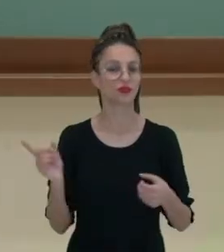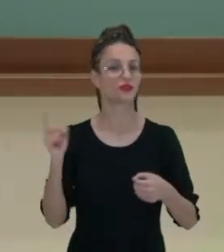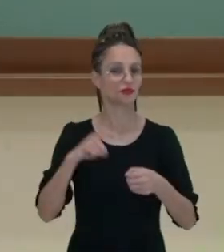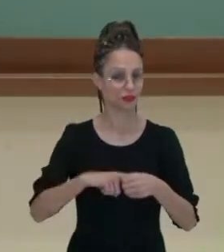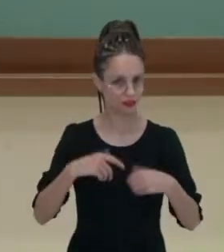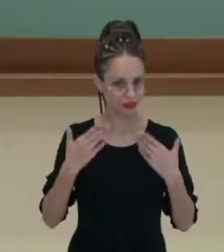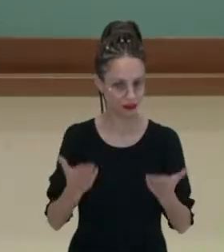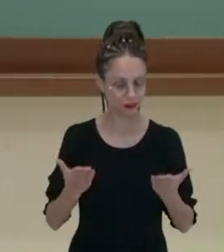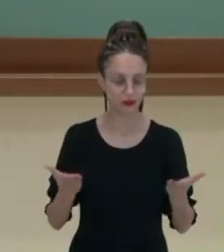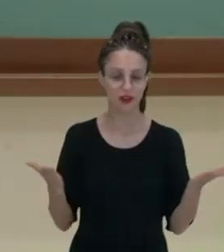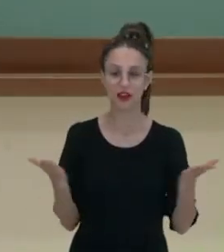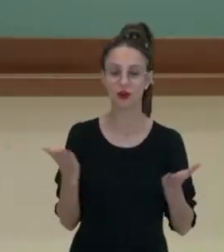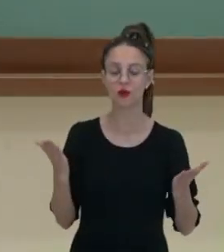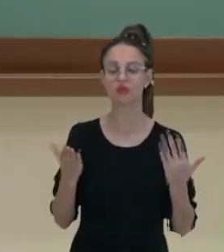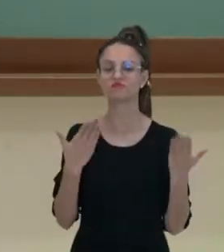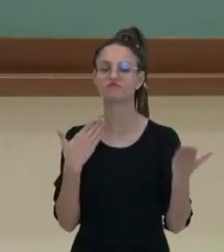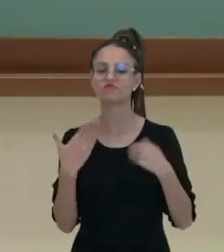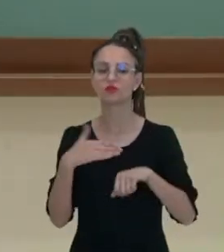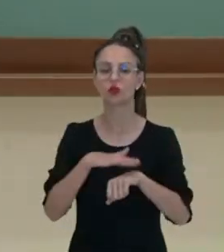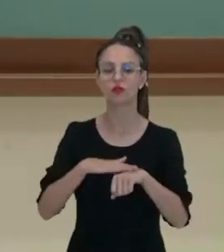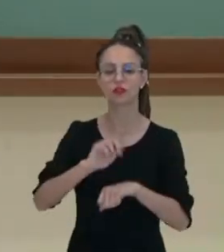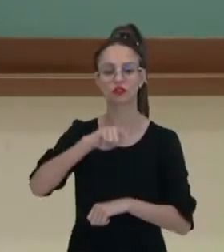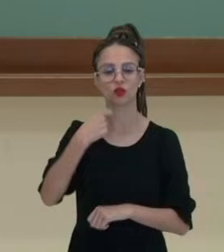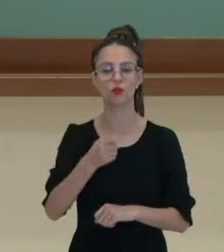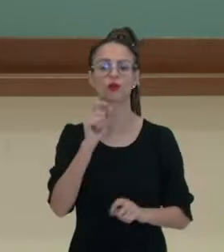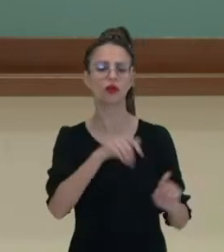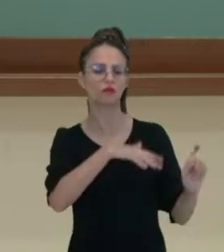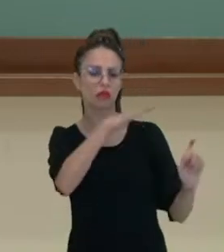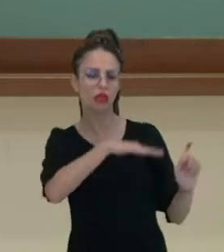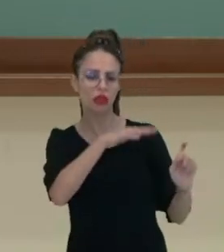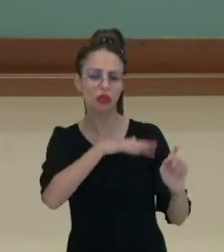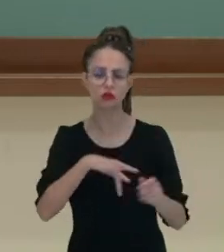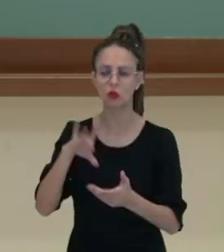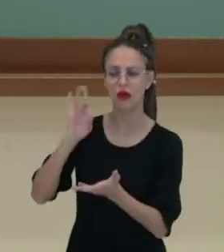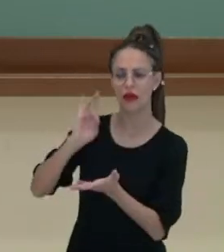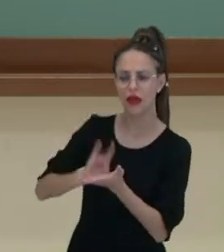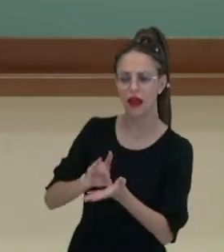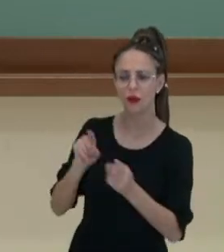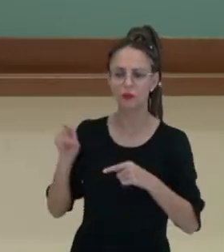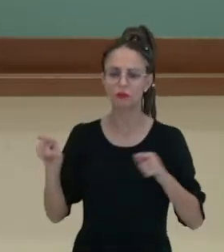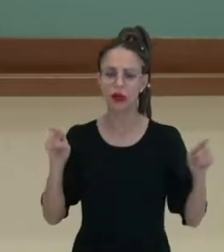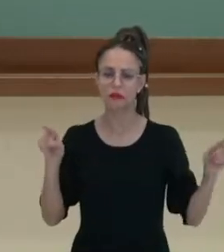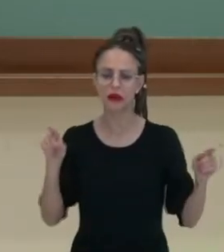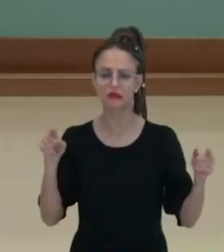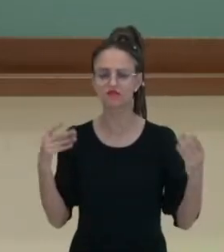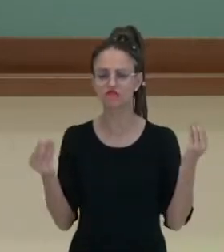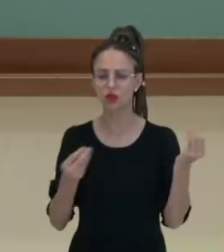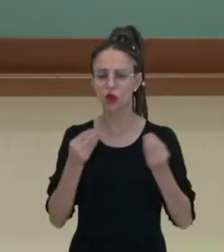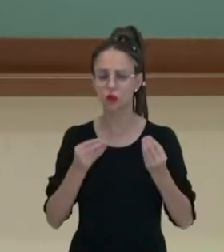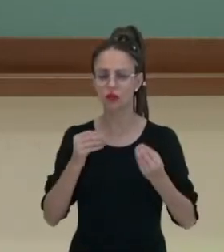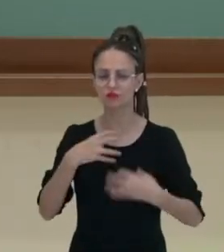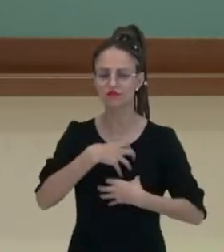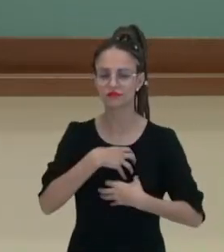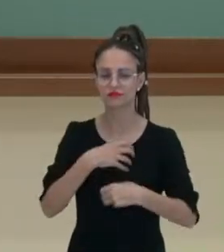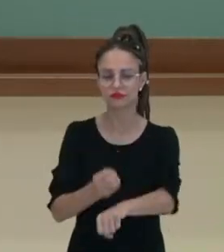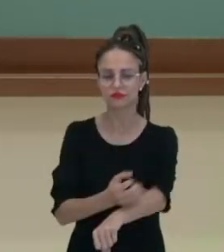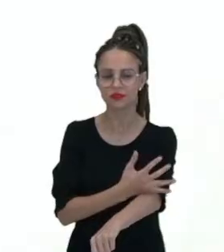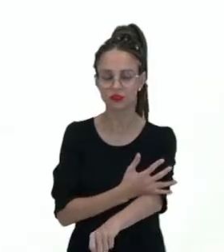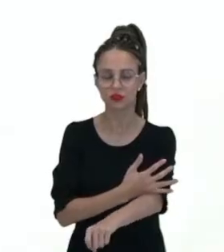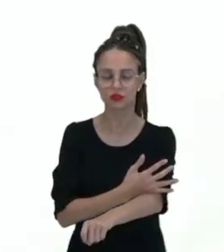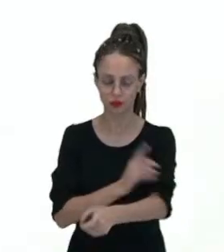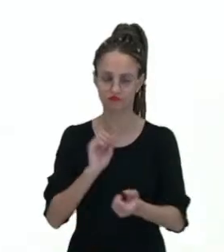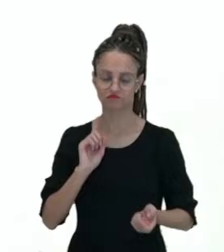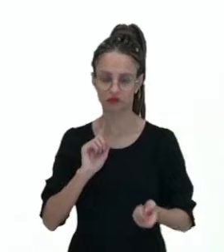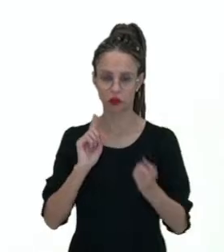Voltamos e estamos conversando sobre o que é místico, o que é real, emoções contraditórias, e como inspiração temos O Nascer do Sol, de